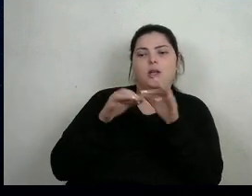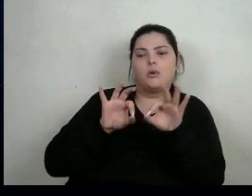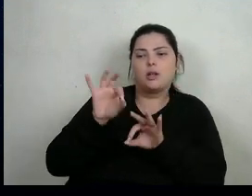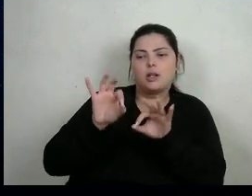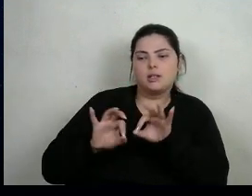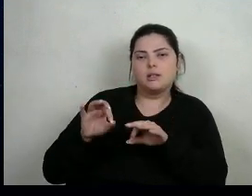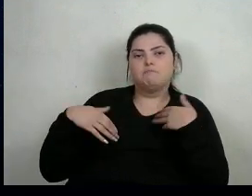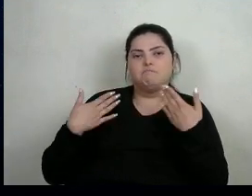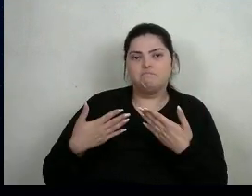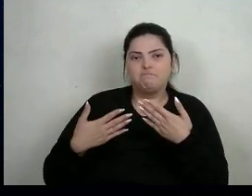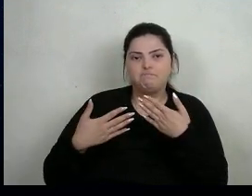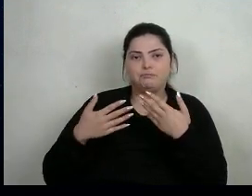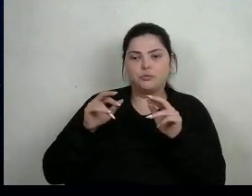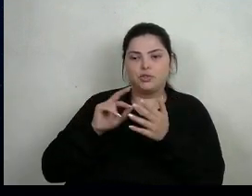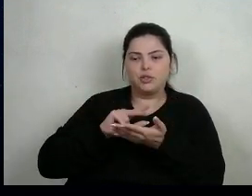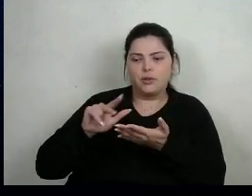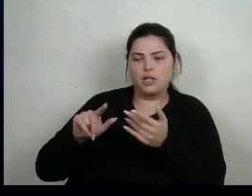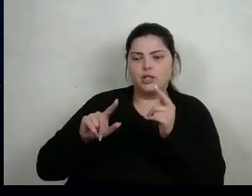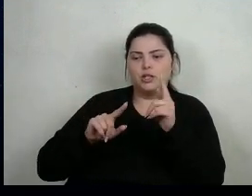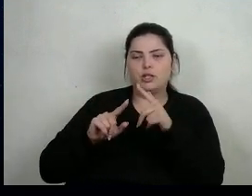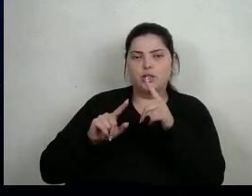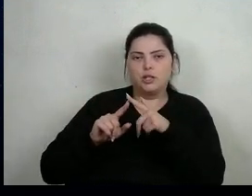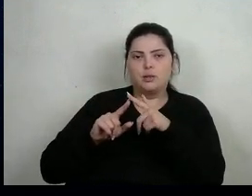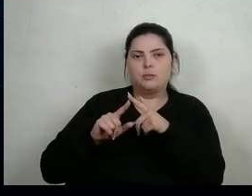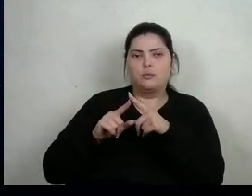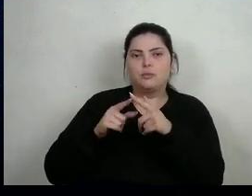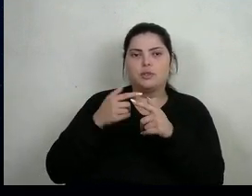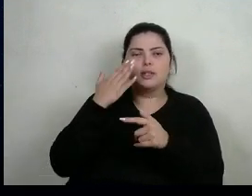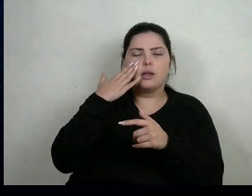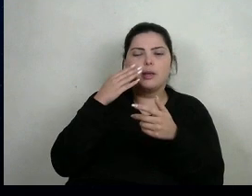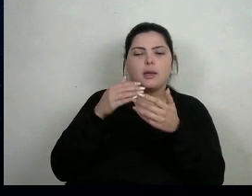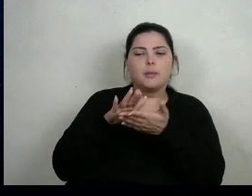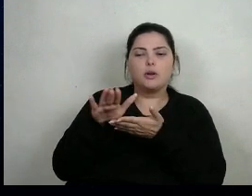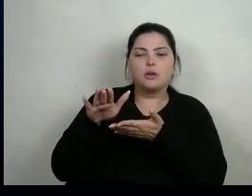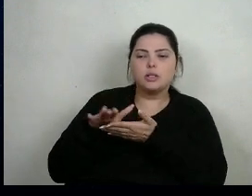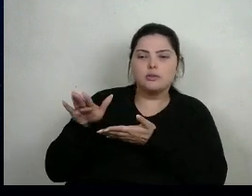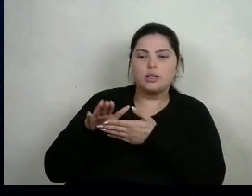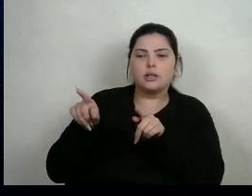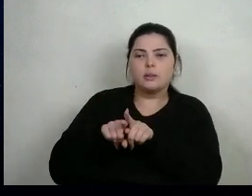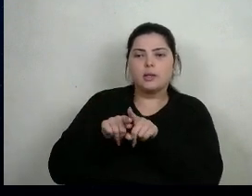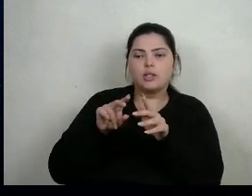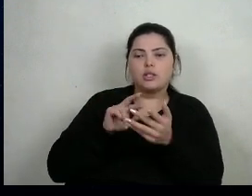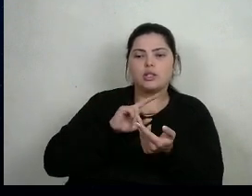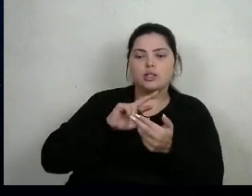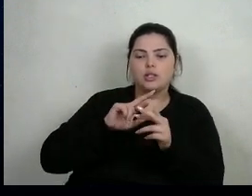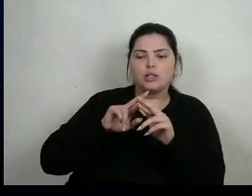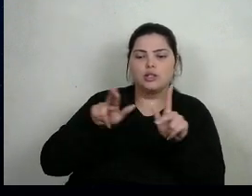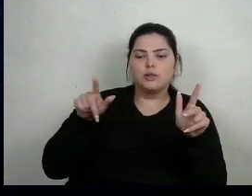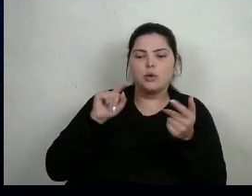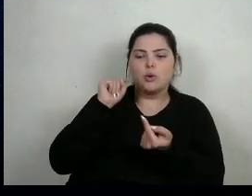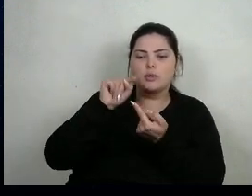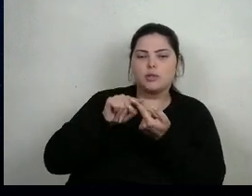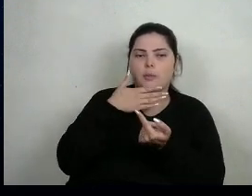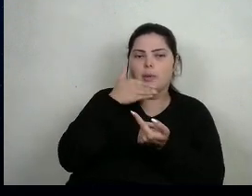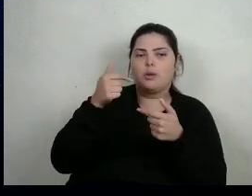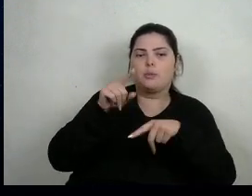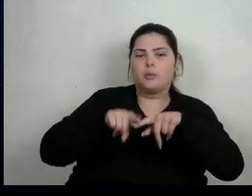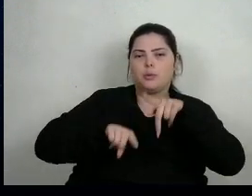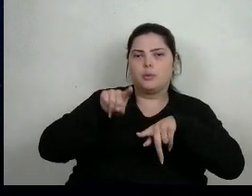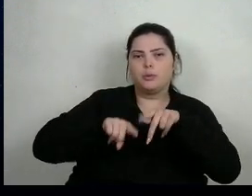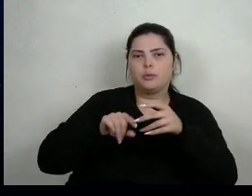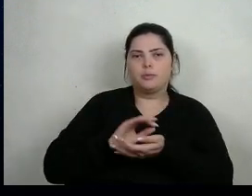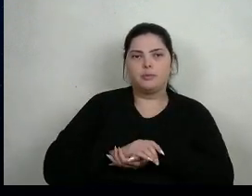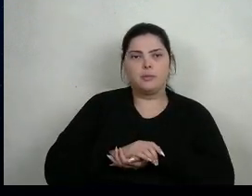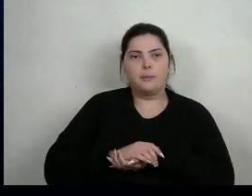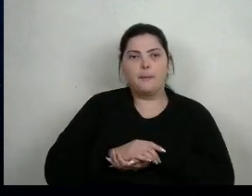que ter diferentes níveis de medição de produtividade e diferentes objetivos de melhoria de produtividade pensar